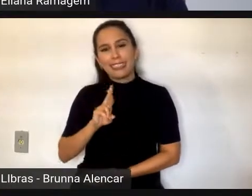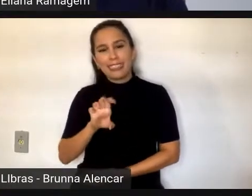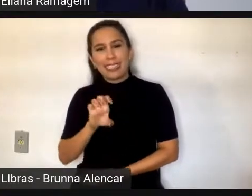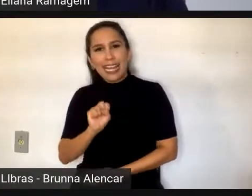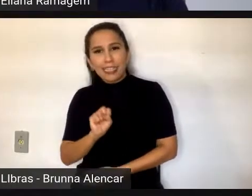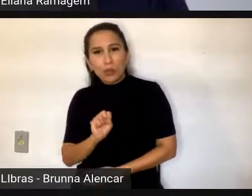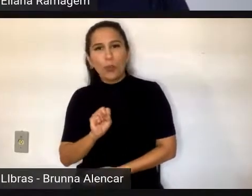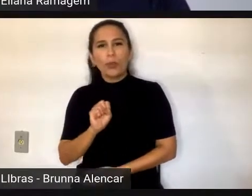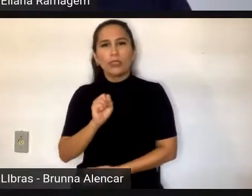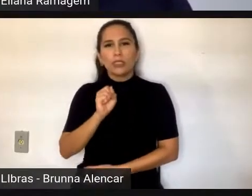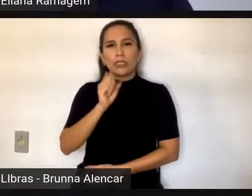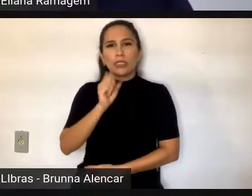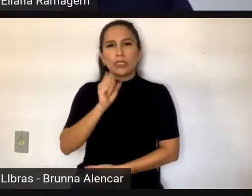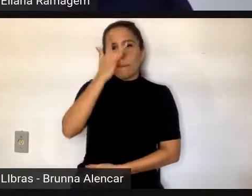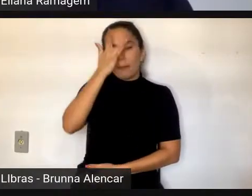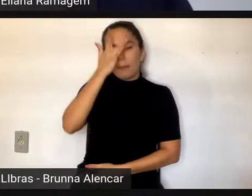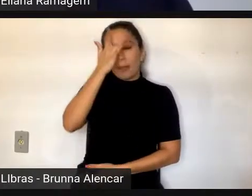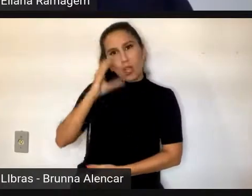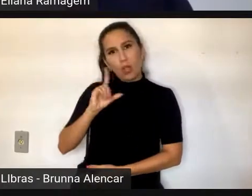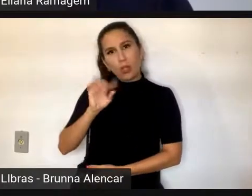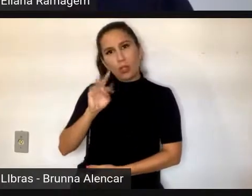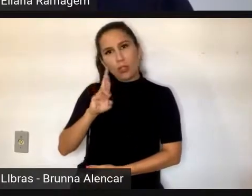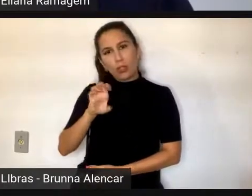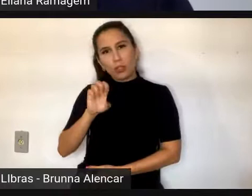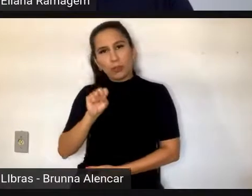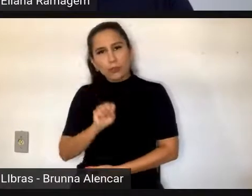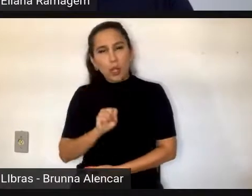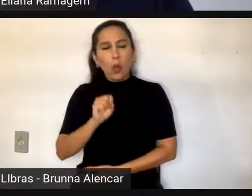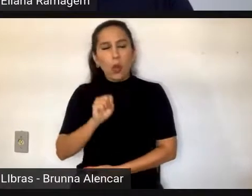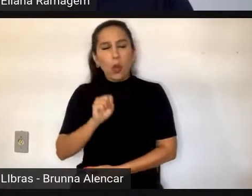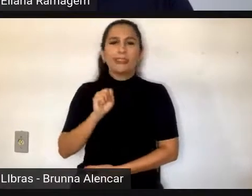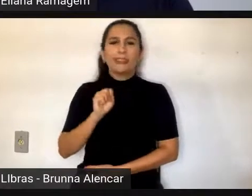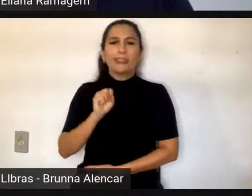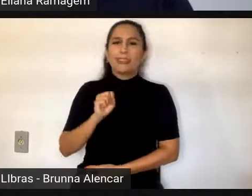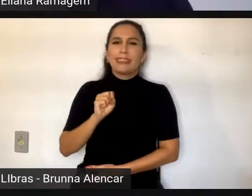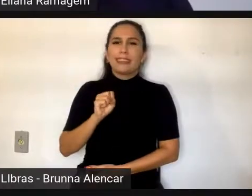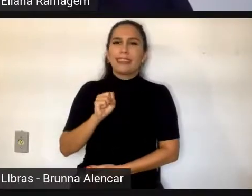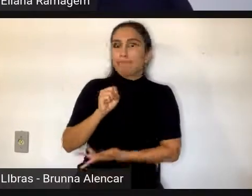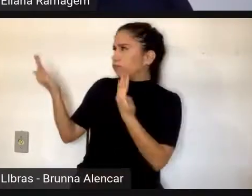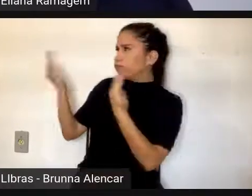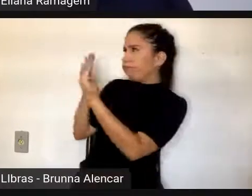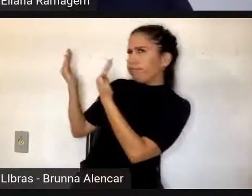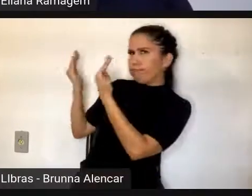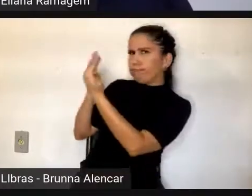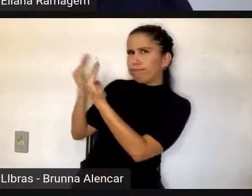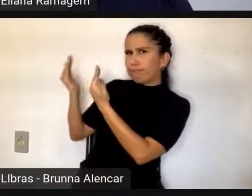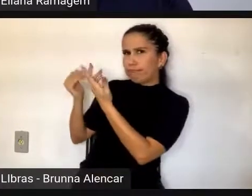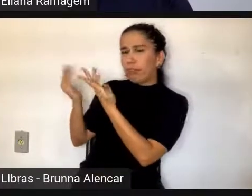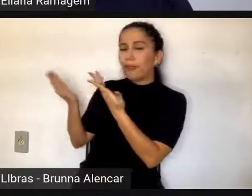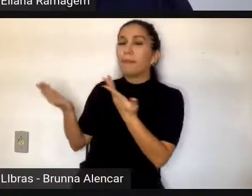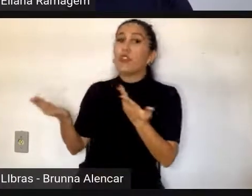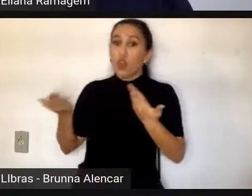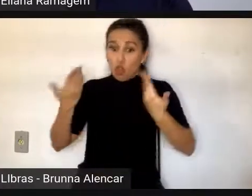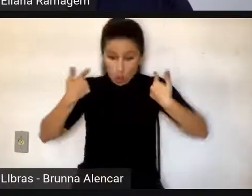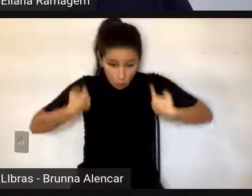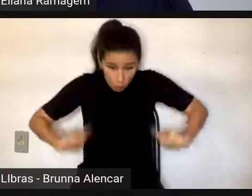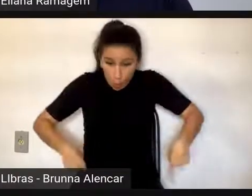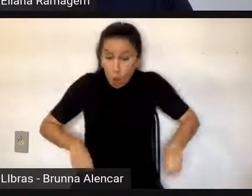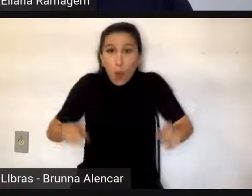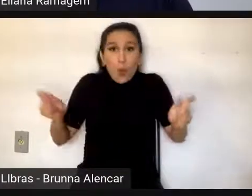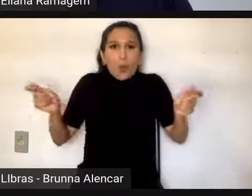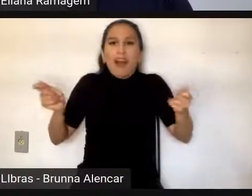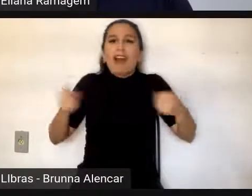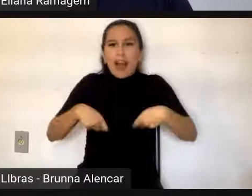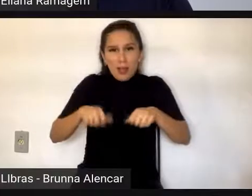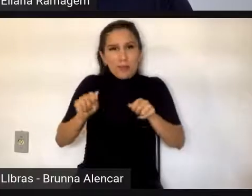para coleta e caça ou fuga. Temos grandes grupos musculares que precisam